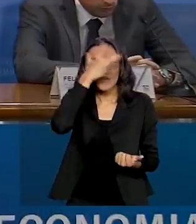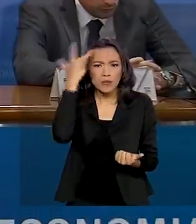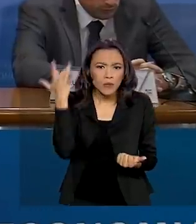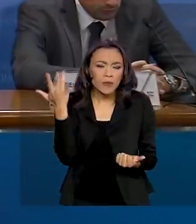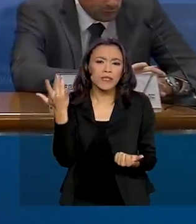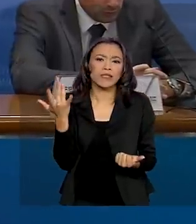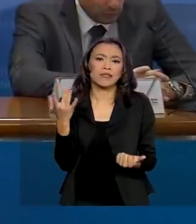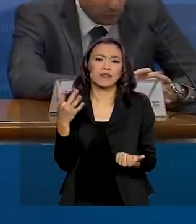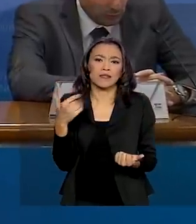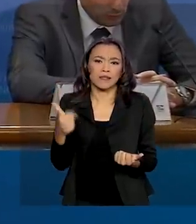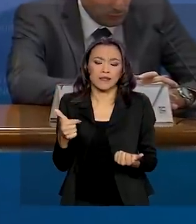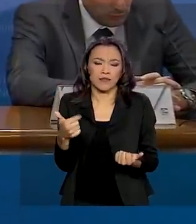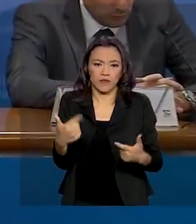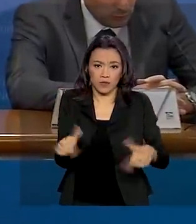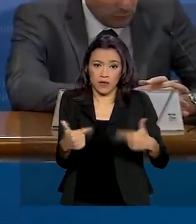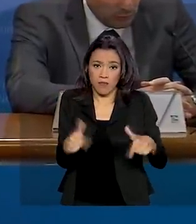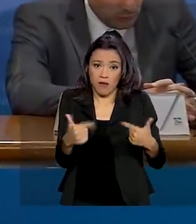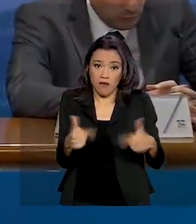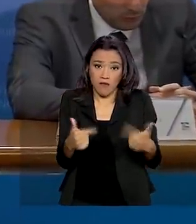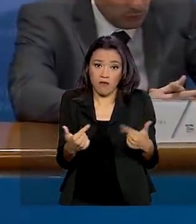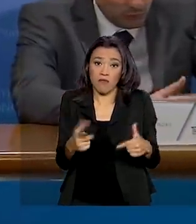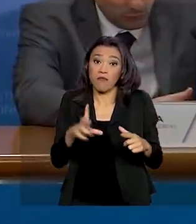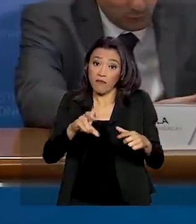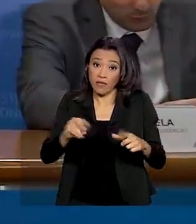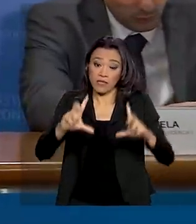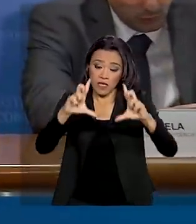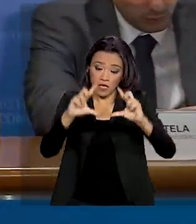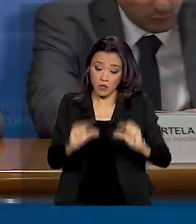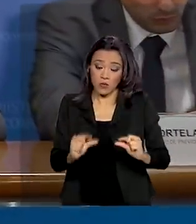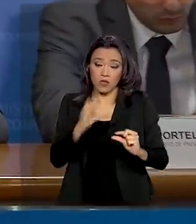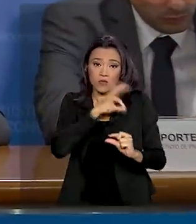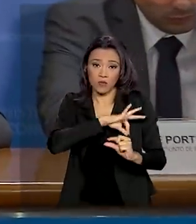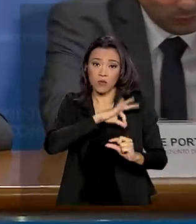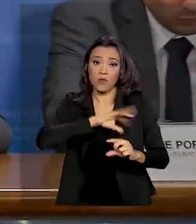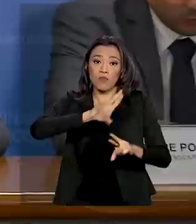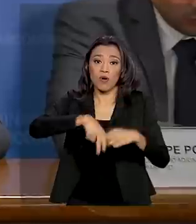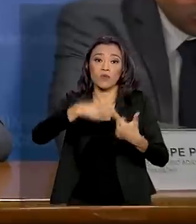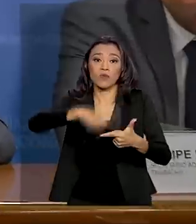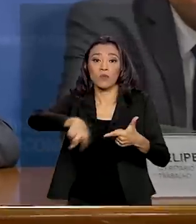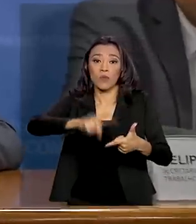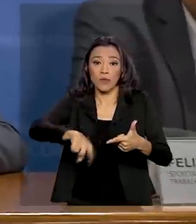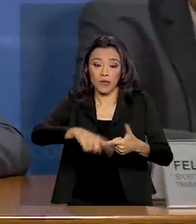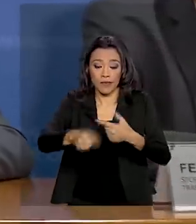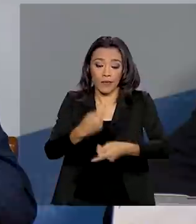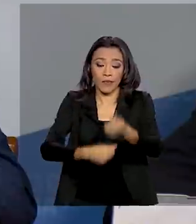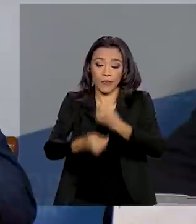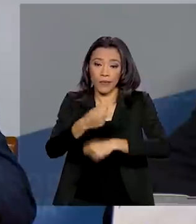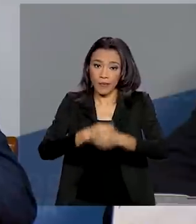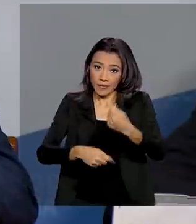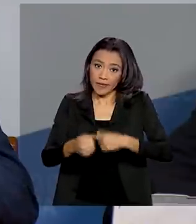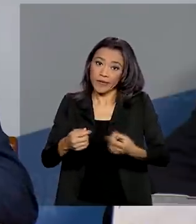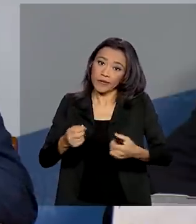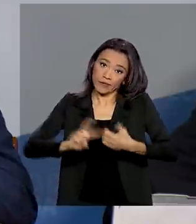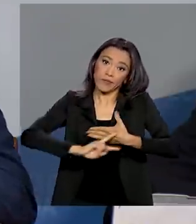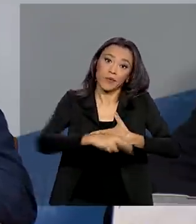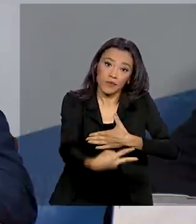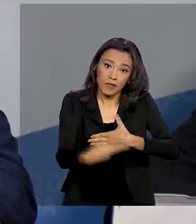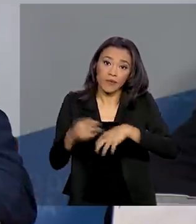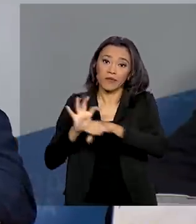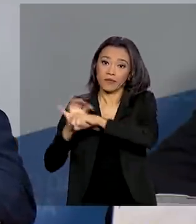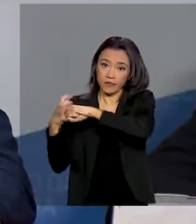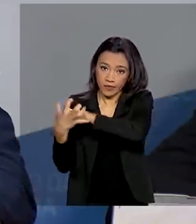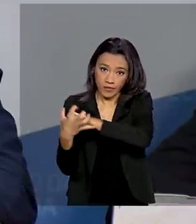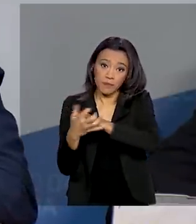tiverem a jornada e o salário reduzidos por causa da crise econômica causada pelo coronavírus. Essas pessoas poderão